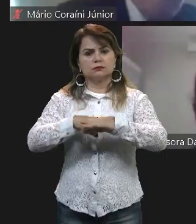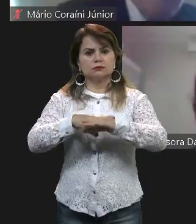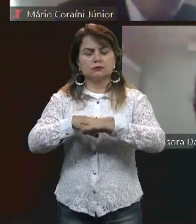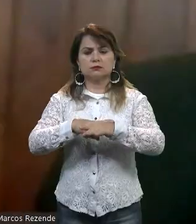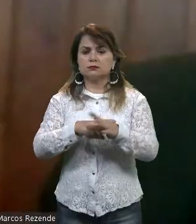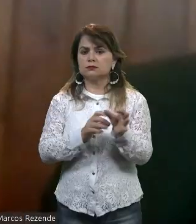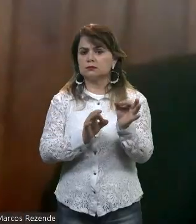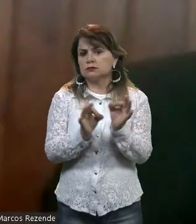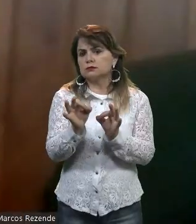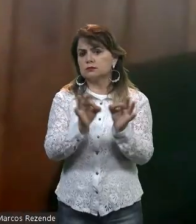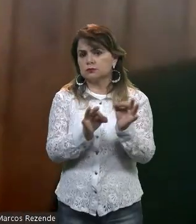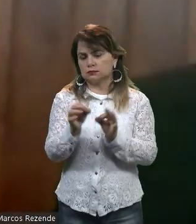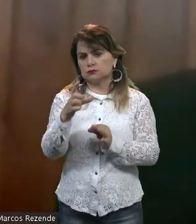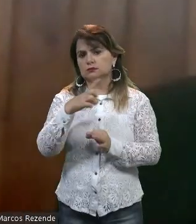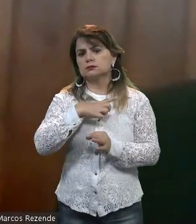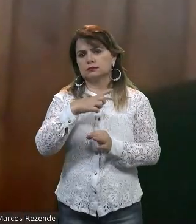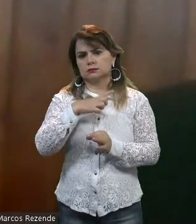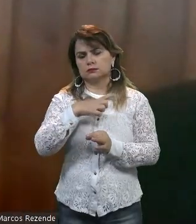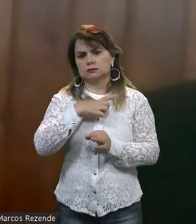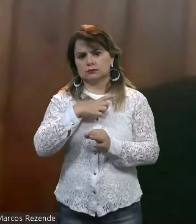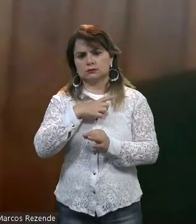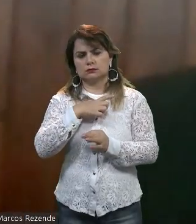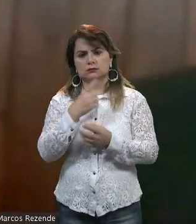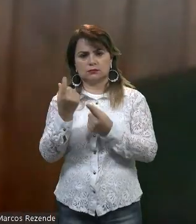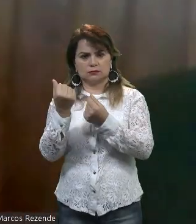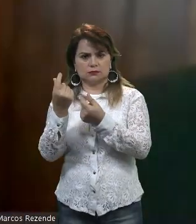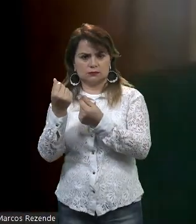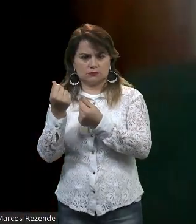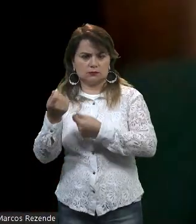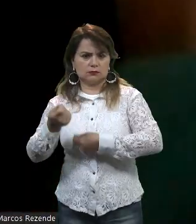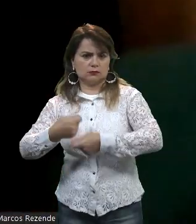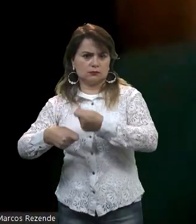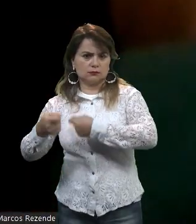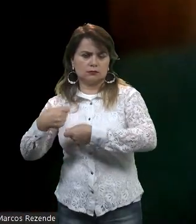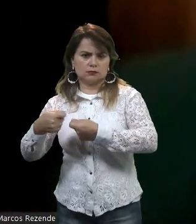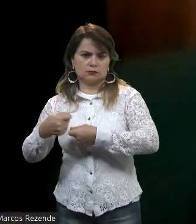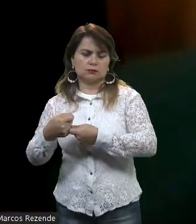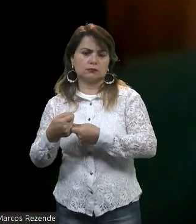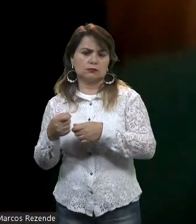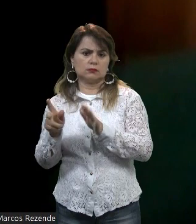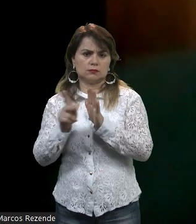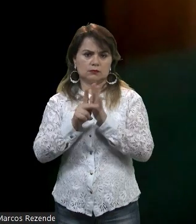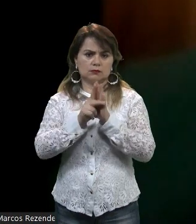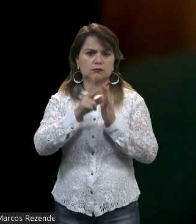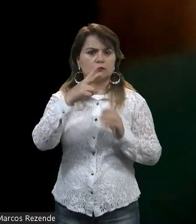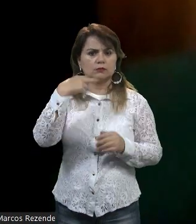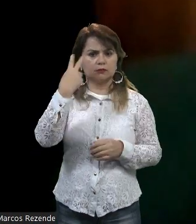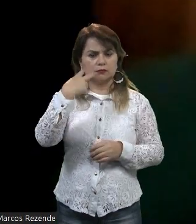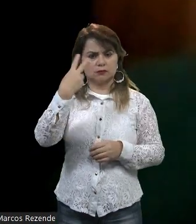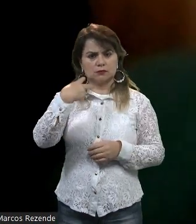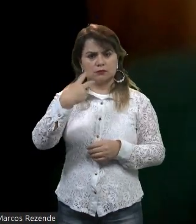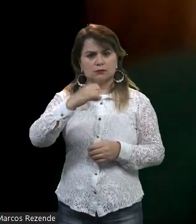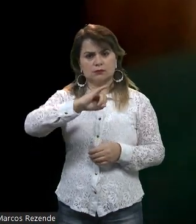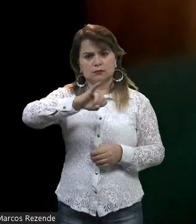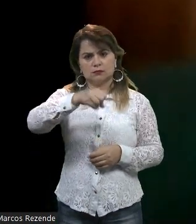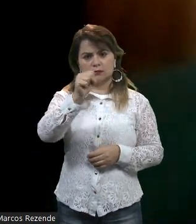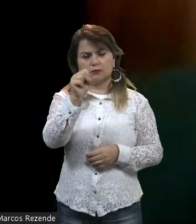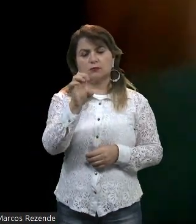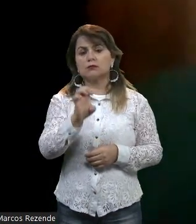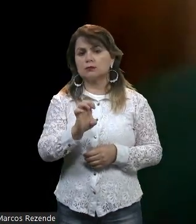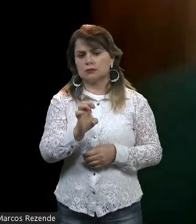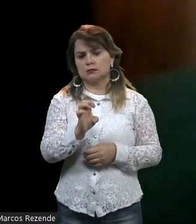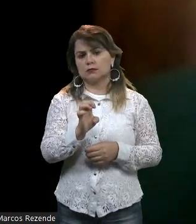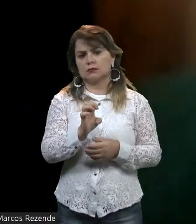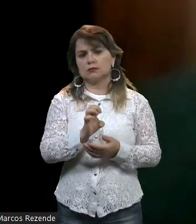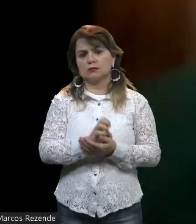O projeto já tem o parecer da Comissão de Finanças, constituída pelo vereador Zé Luiz Queiroz, presidente,